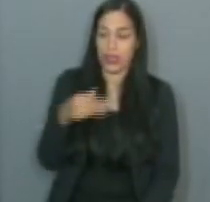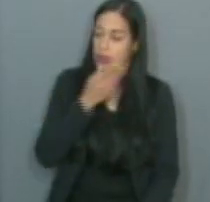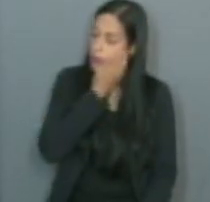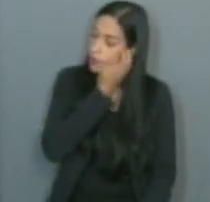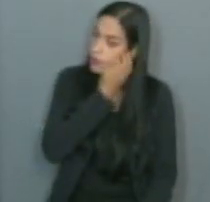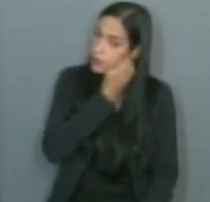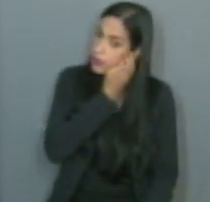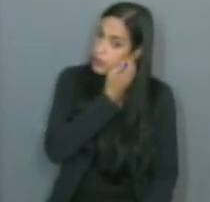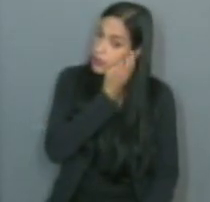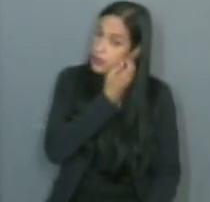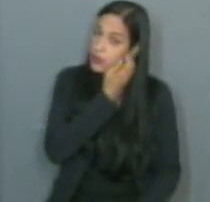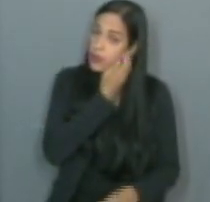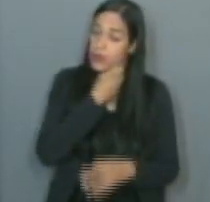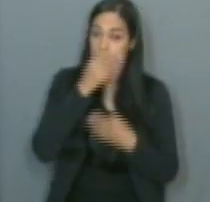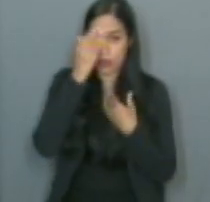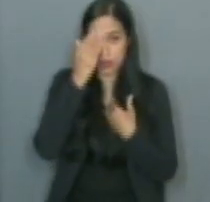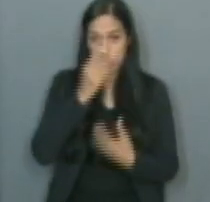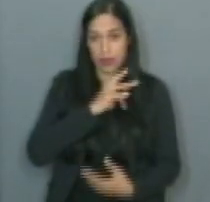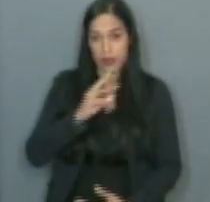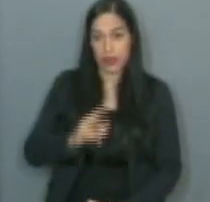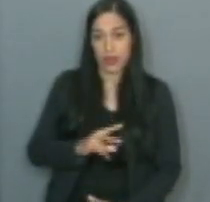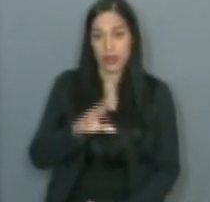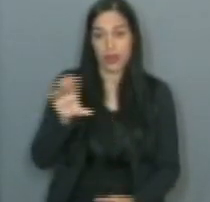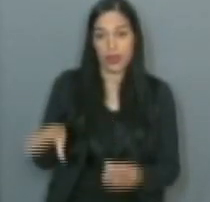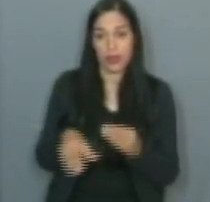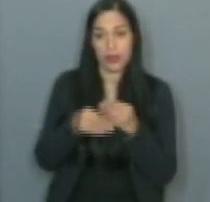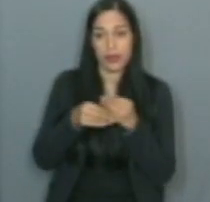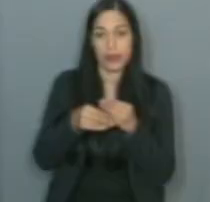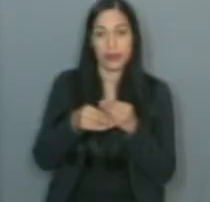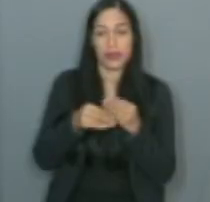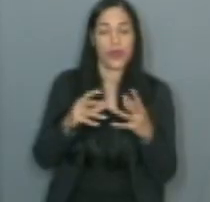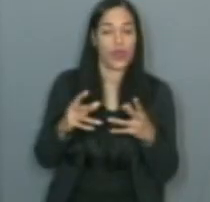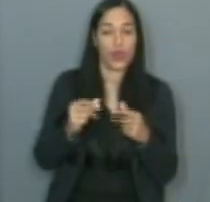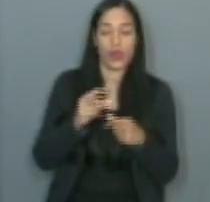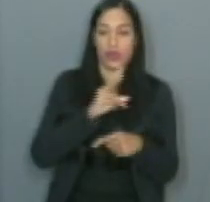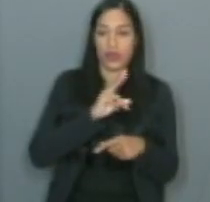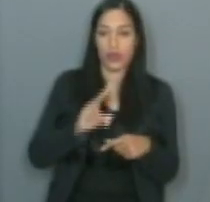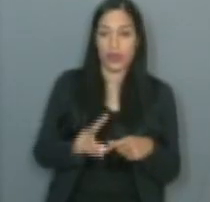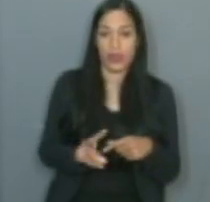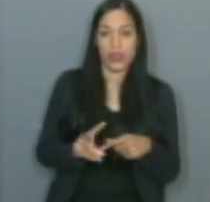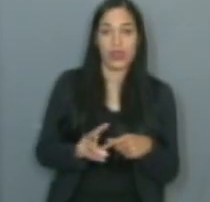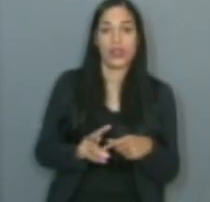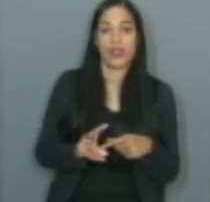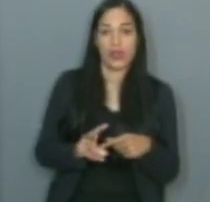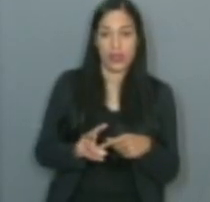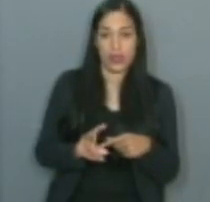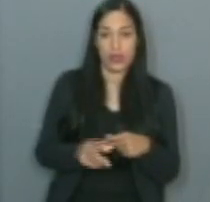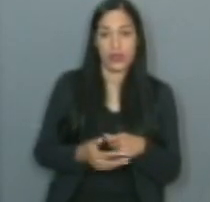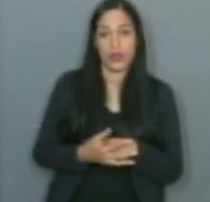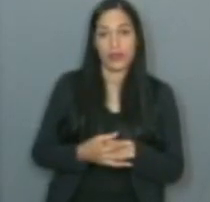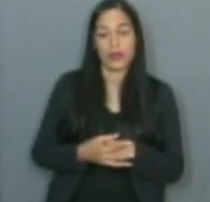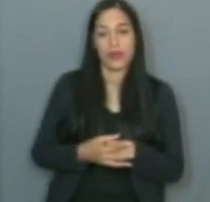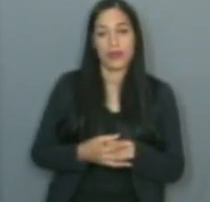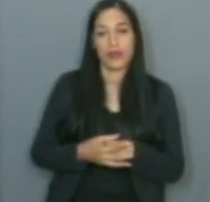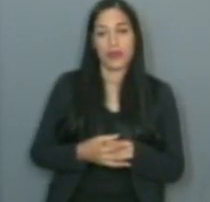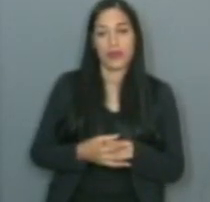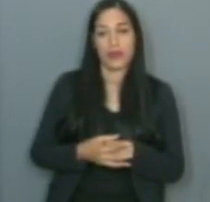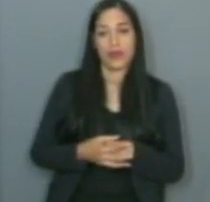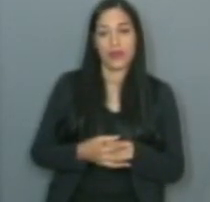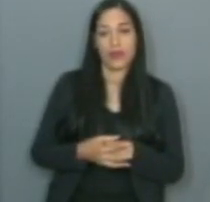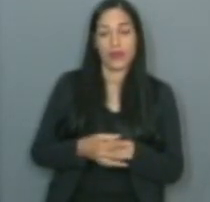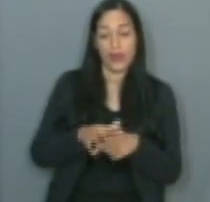Eduardo Moura. Acolho sua parte. E quero me direcionar a todos os vereadores. Para vocês terem uma ideia, uma das